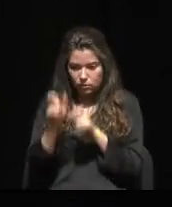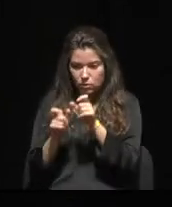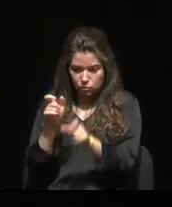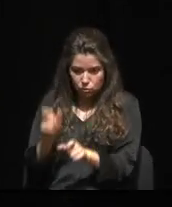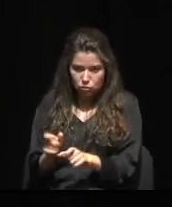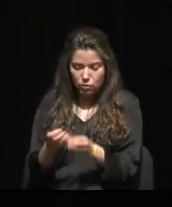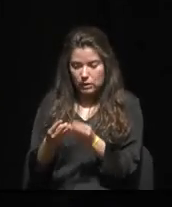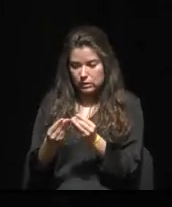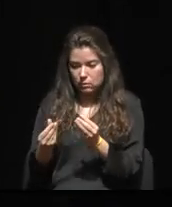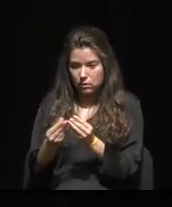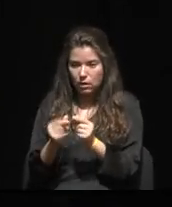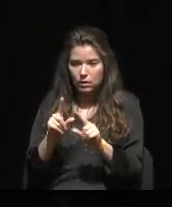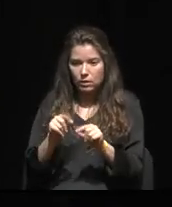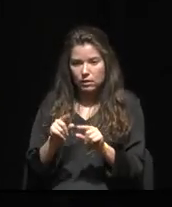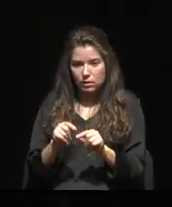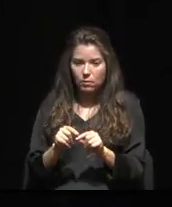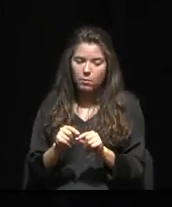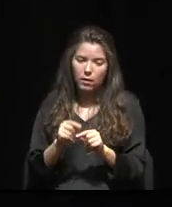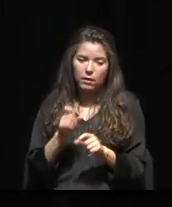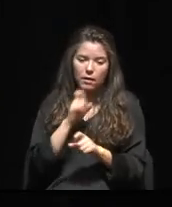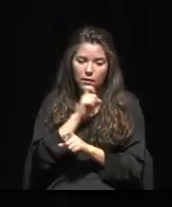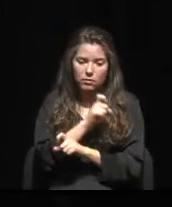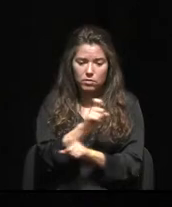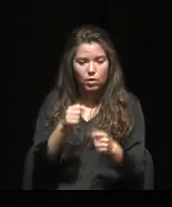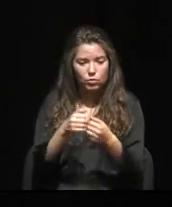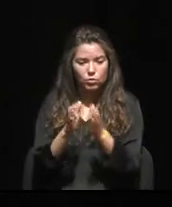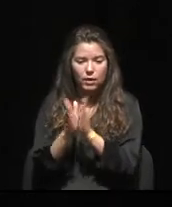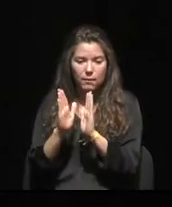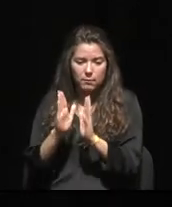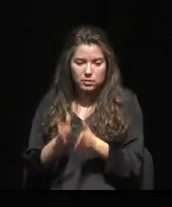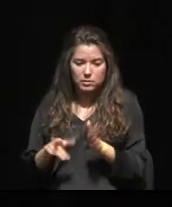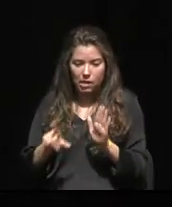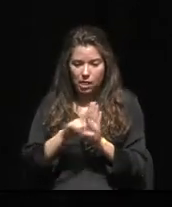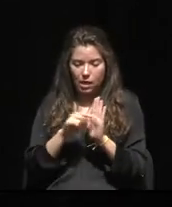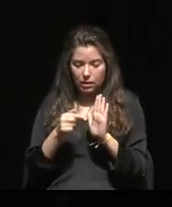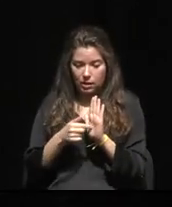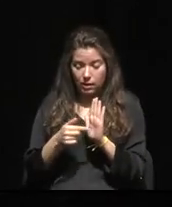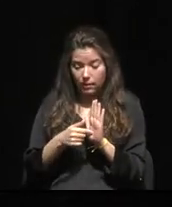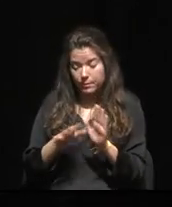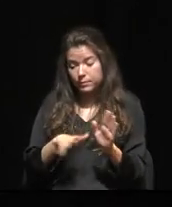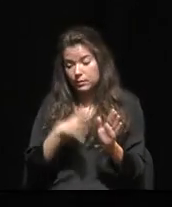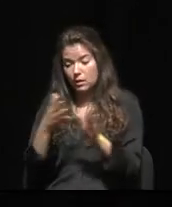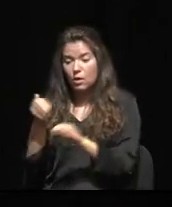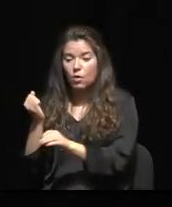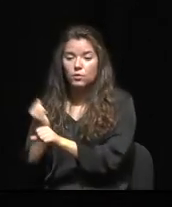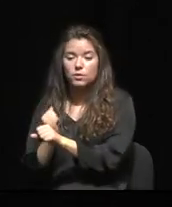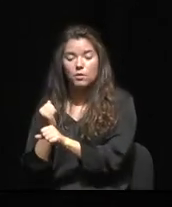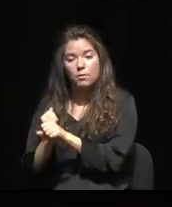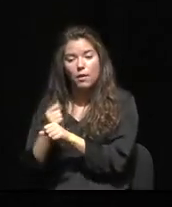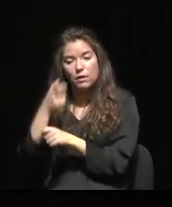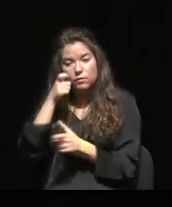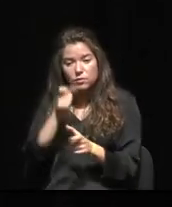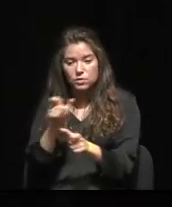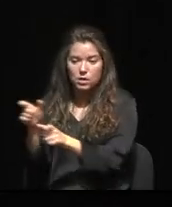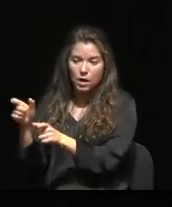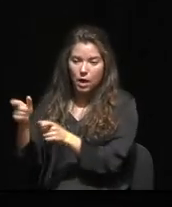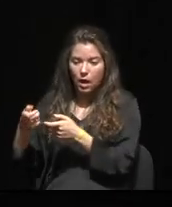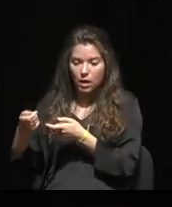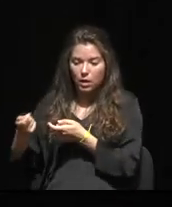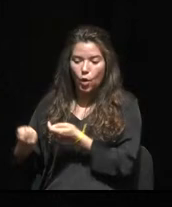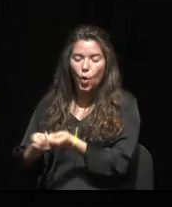e garantindo o cumprimento de notificações e comunicações legalmente determinadas já quanto à função de fiscal coordenador da carreira especial de